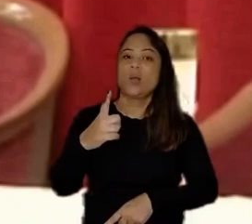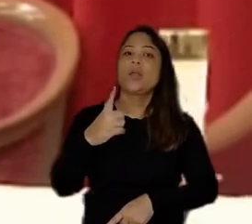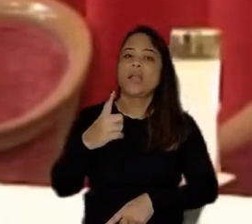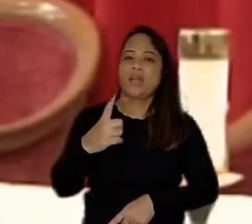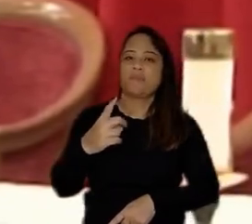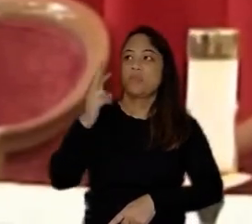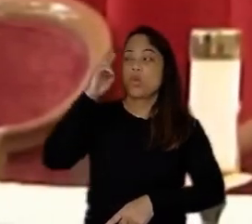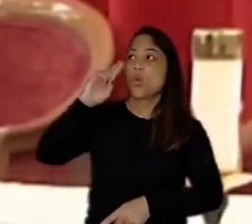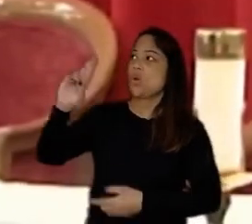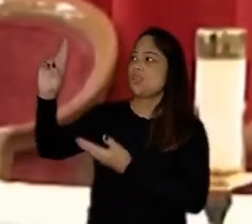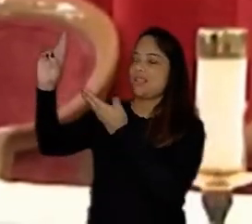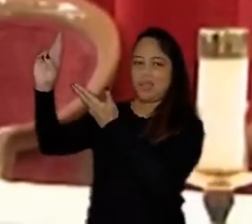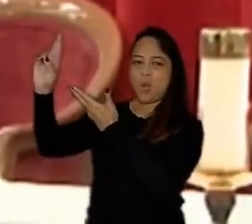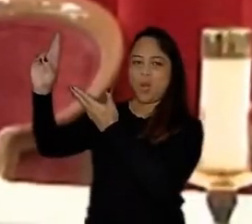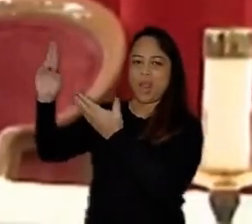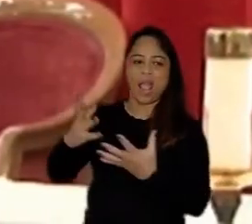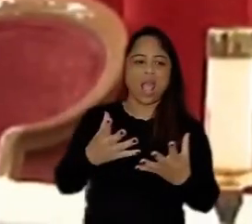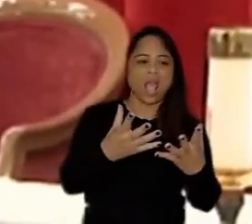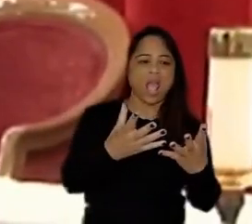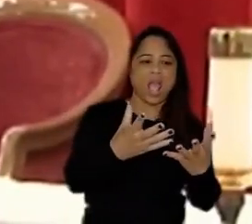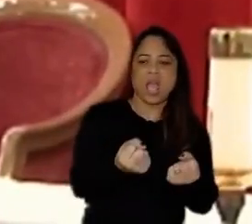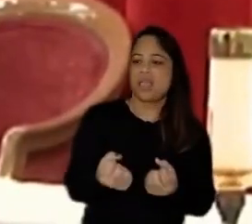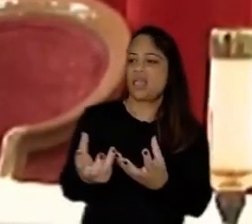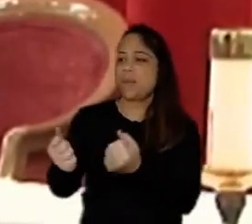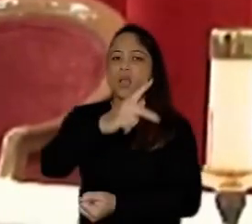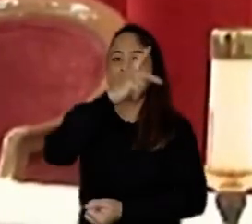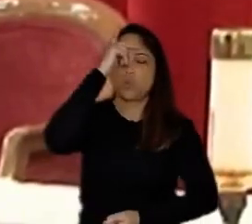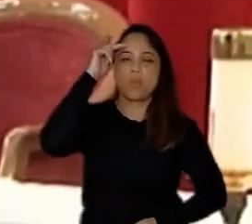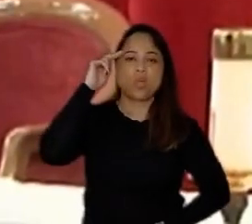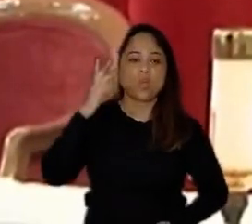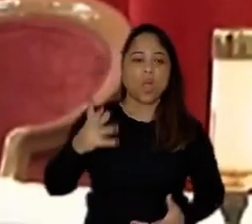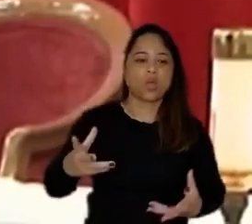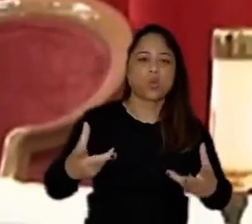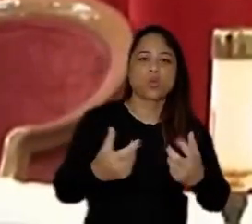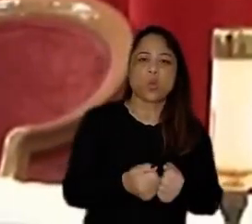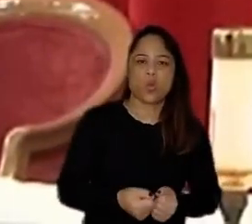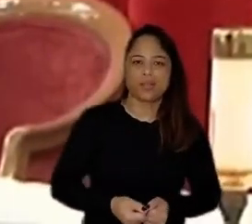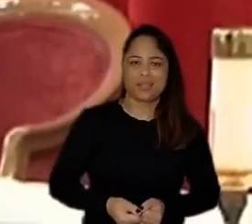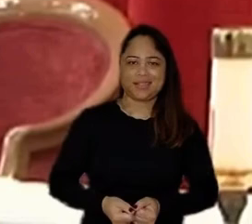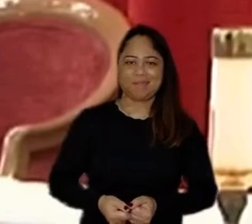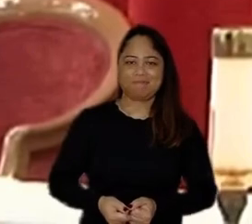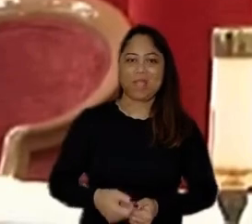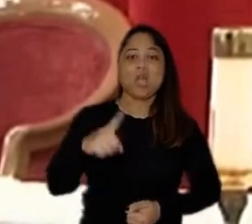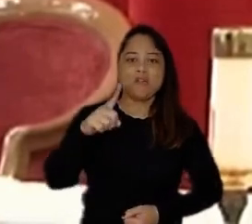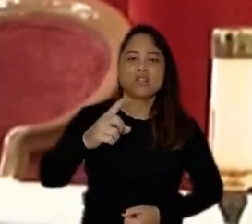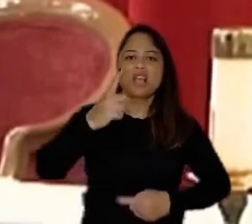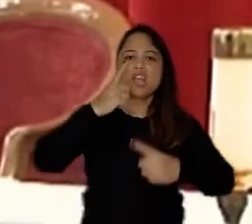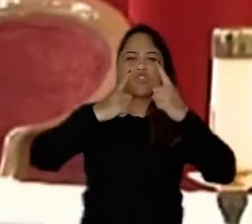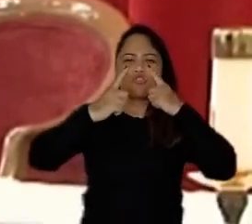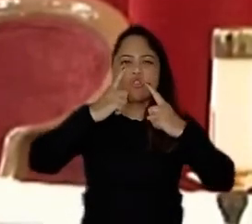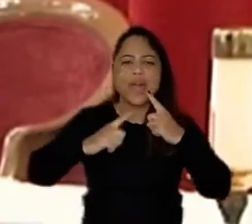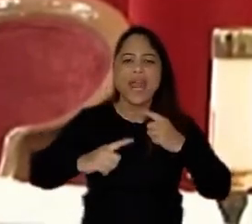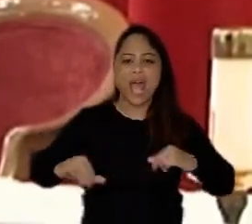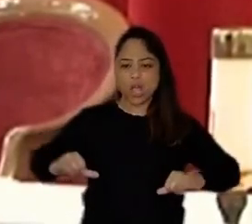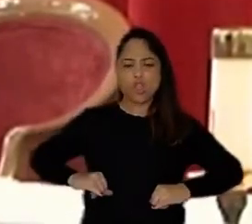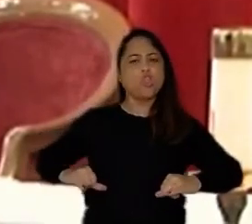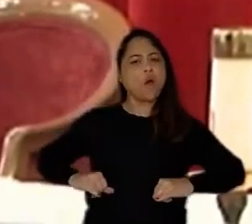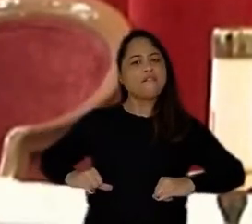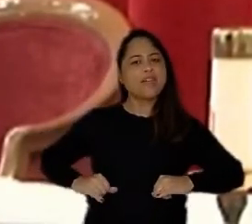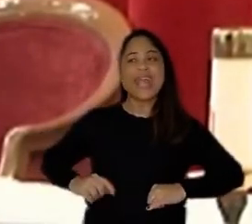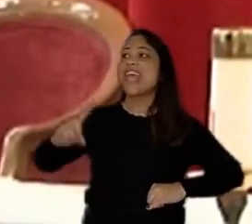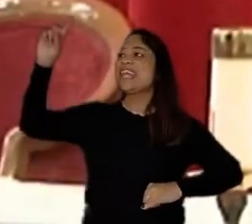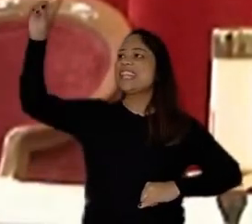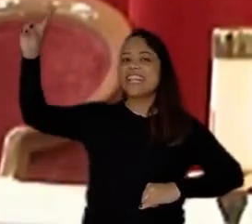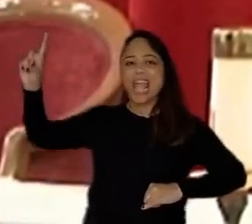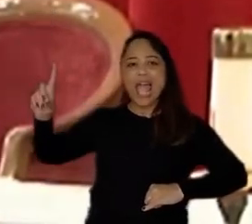o Senhor recolherá cada lágrima que cair dos seus olhos. Qual que é o nome disso? É esforço, porque alguém que está chorando está